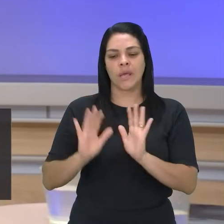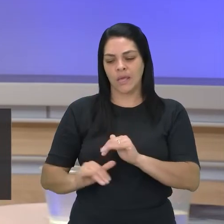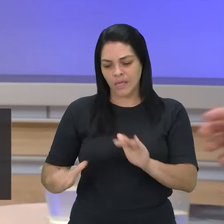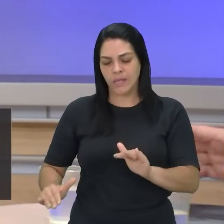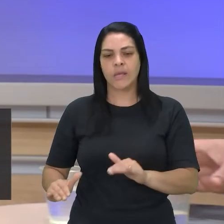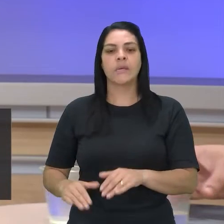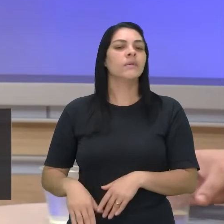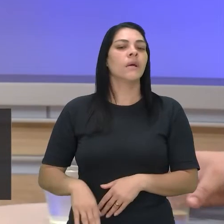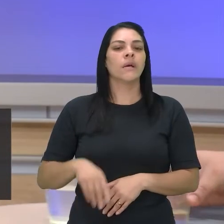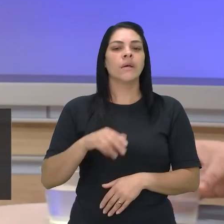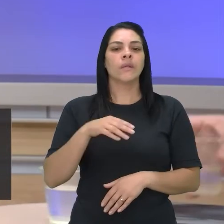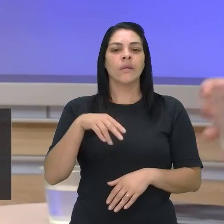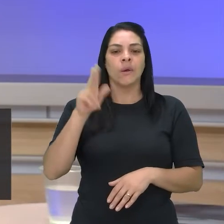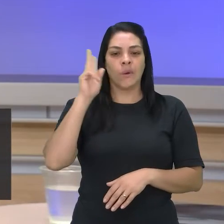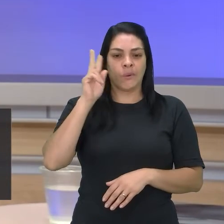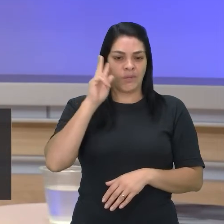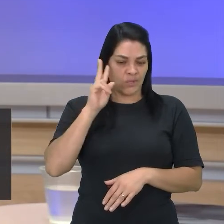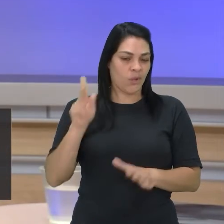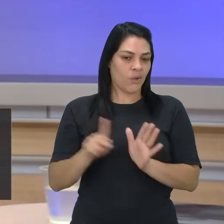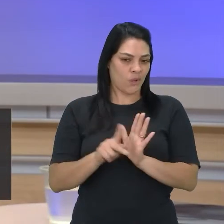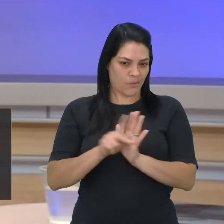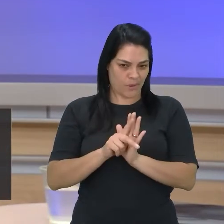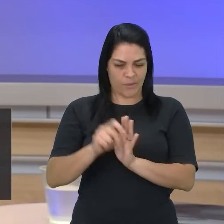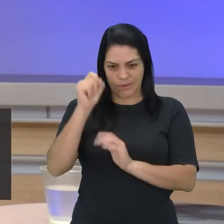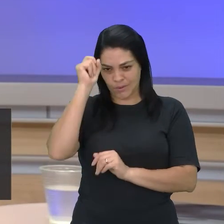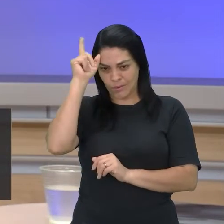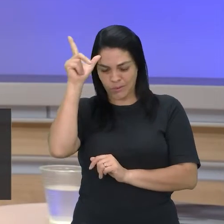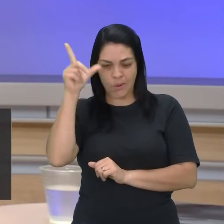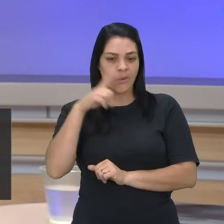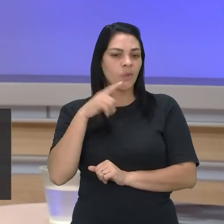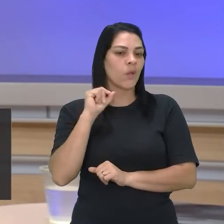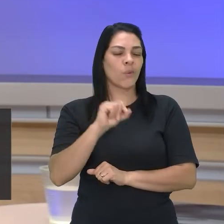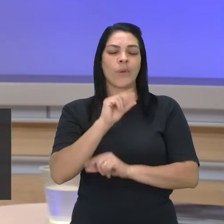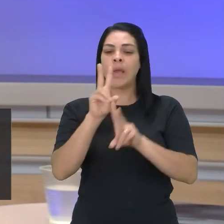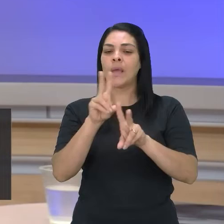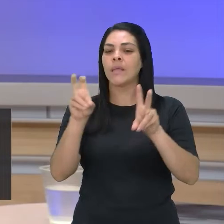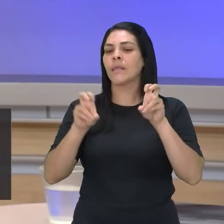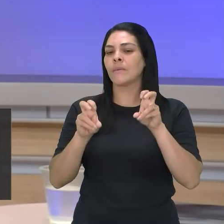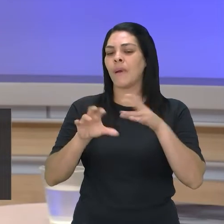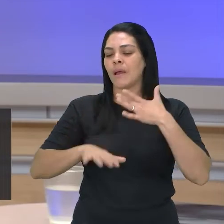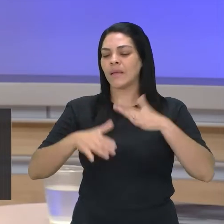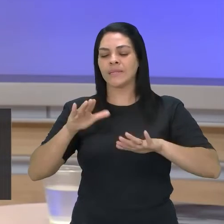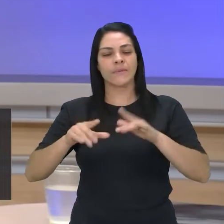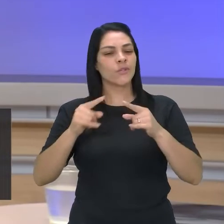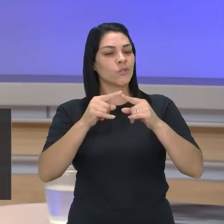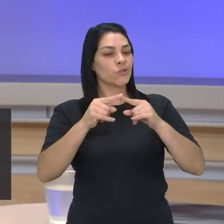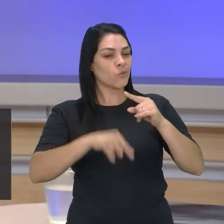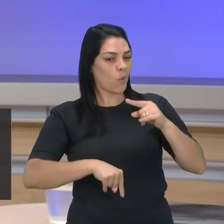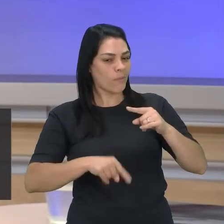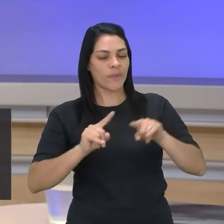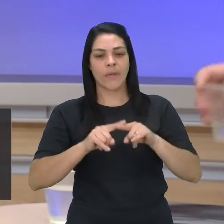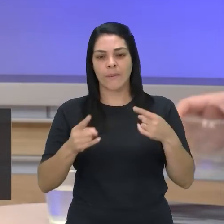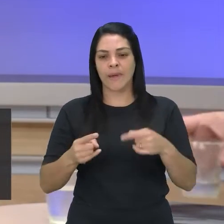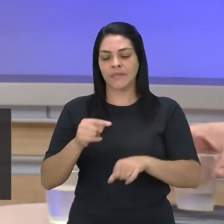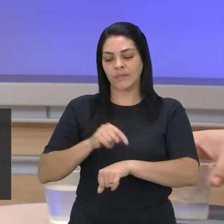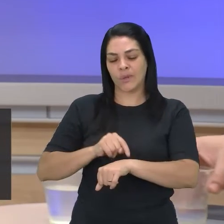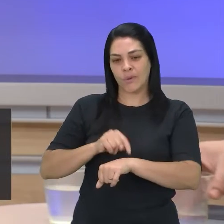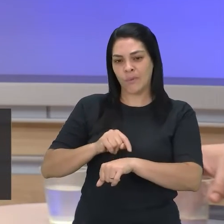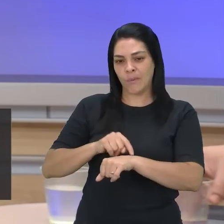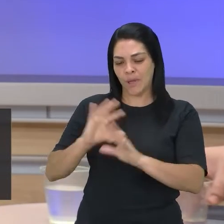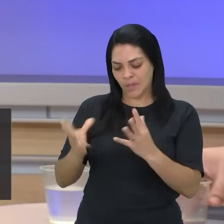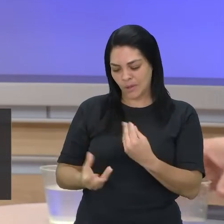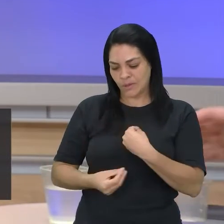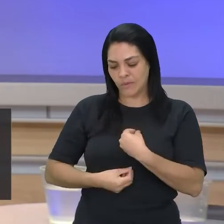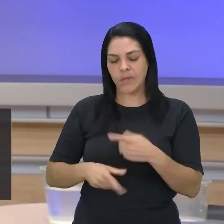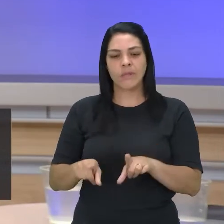cultural, naquele momento, vem à tona temas que às vezes não têm a ver, mas que por estar naquele momento aconchegante,